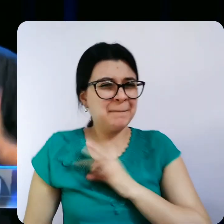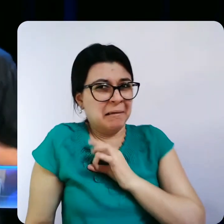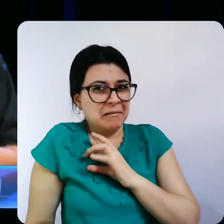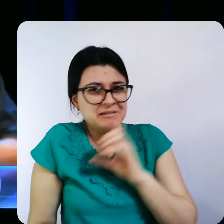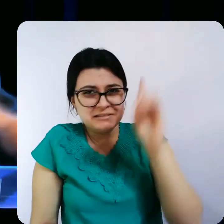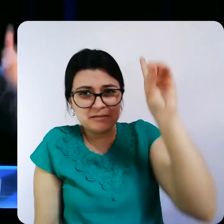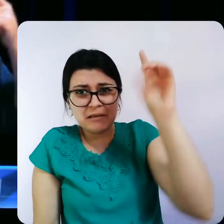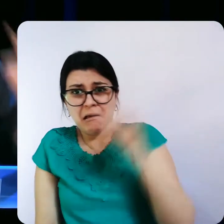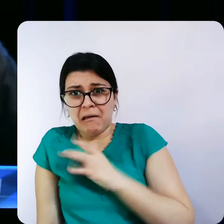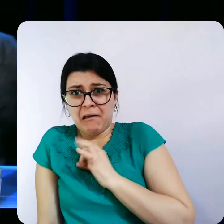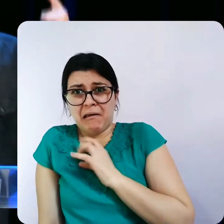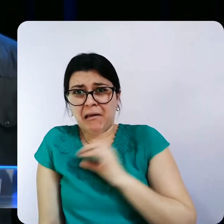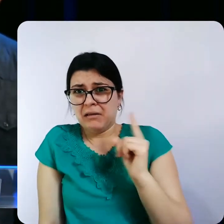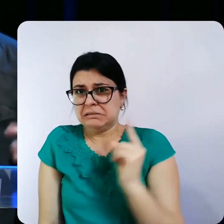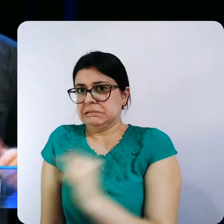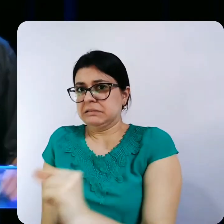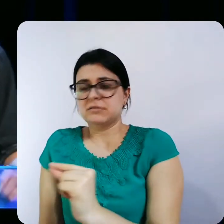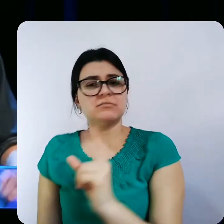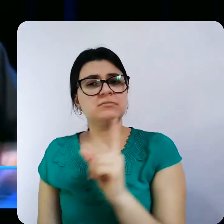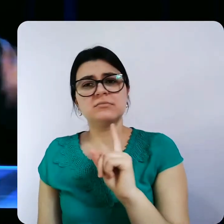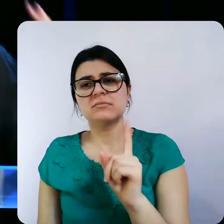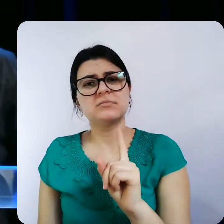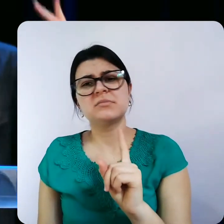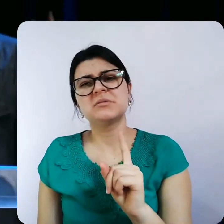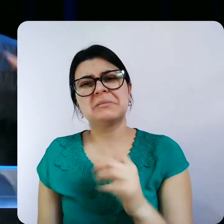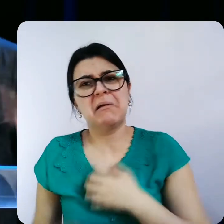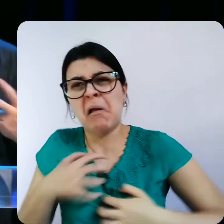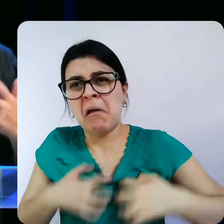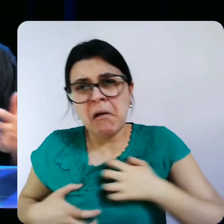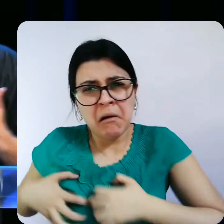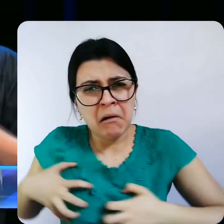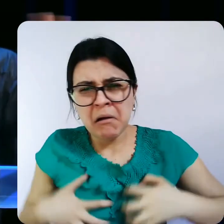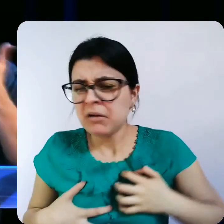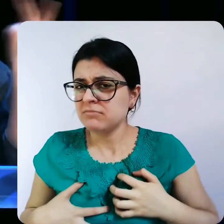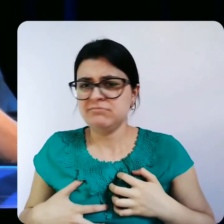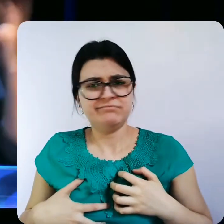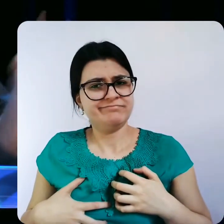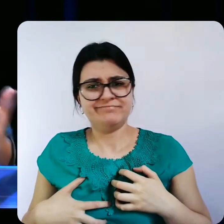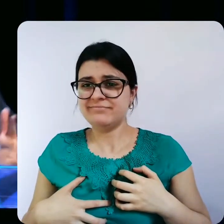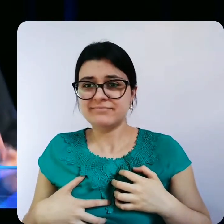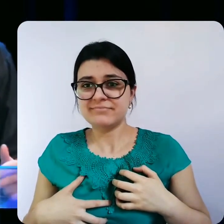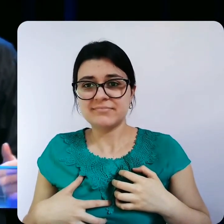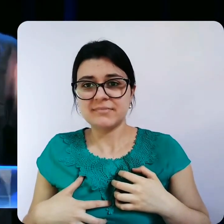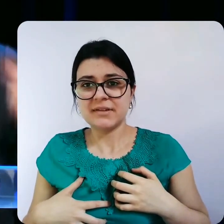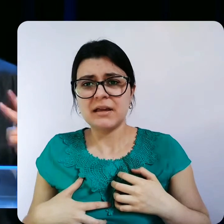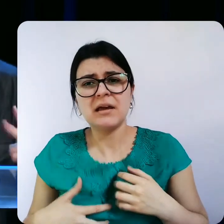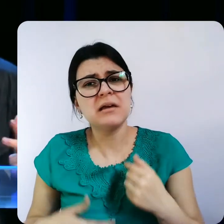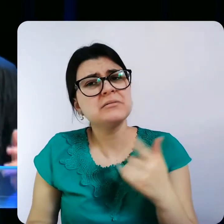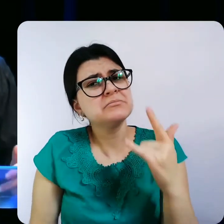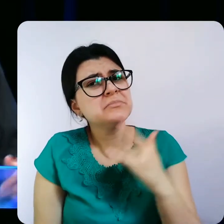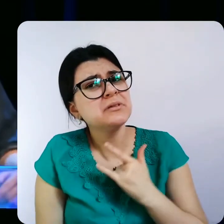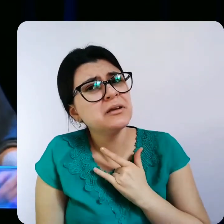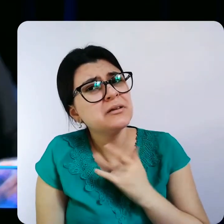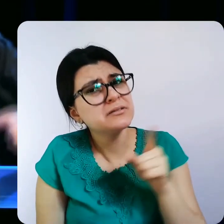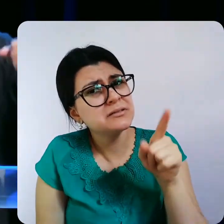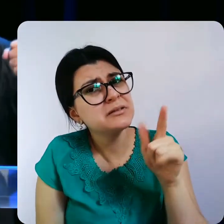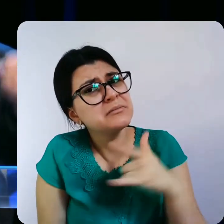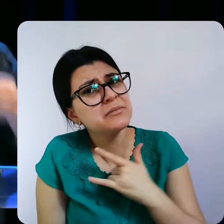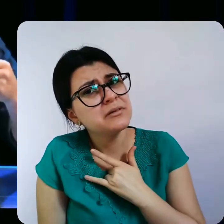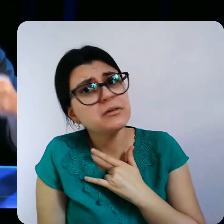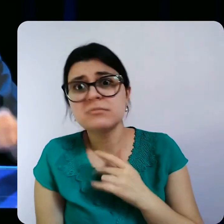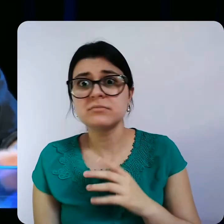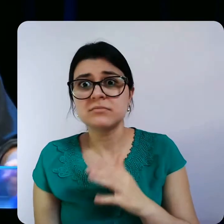filho sabe que é filho, ele não vive angustiado ou culpado. Quando o filho sabe que é filho, ele não vive se perguntando se o pai o ama. Nós sabemos que somos filhos, nós